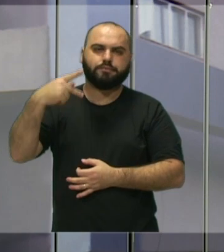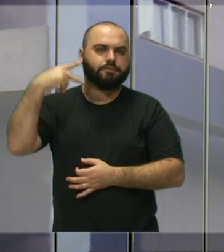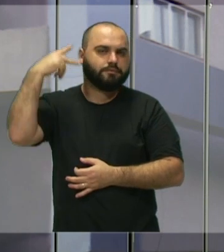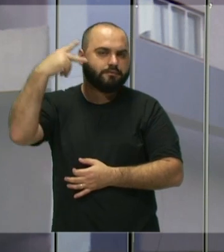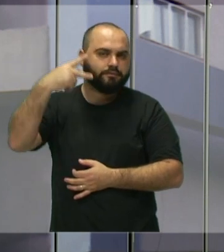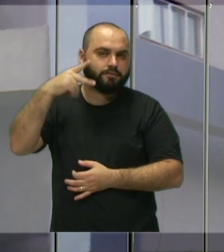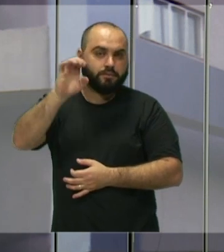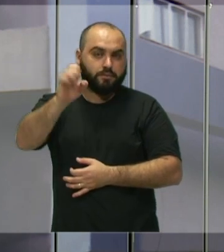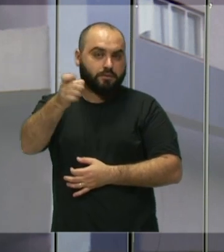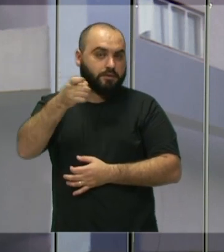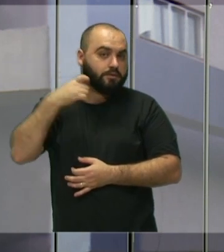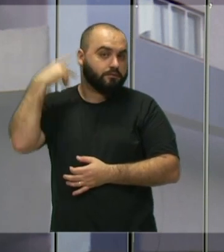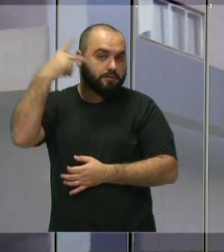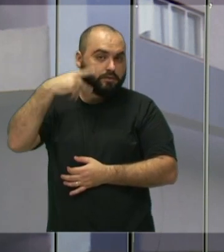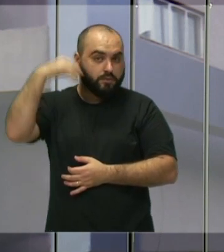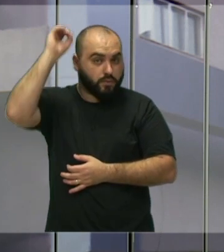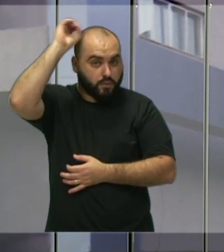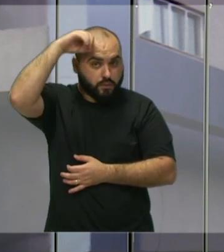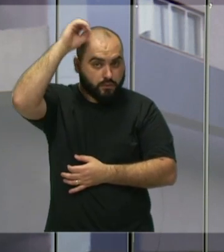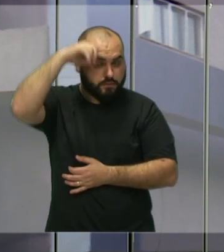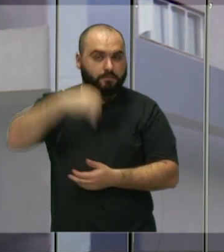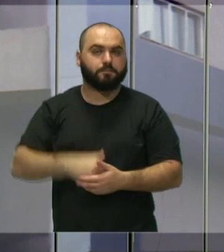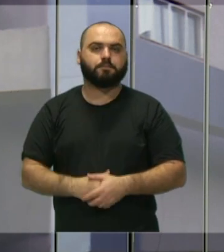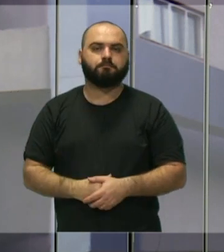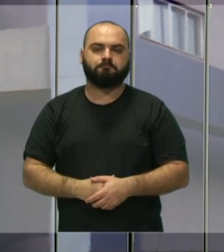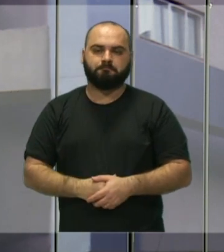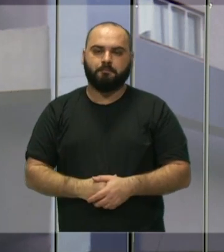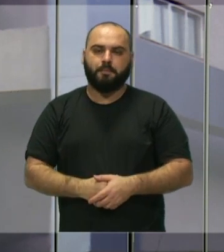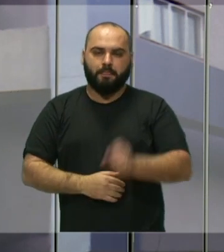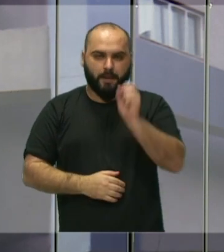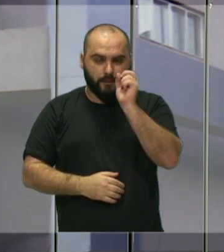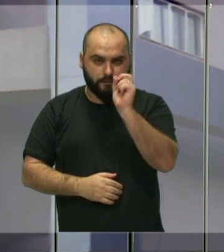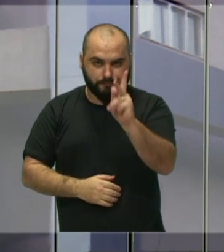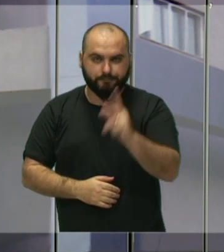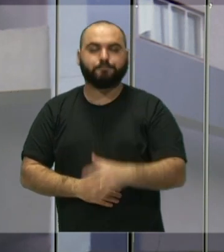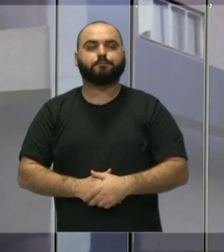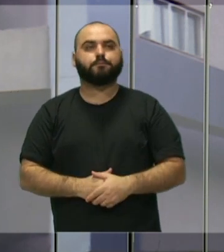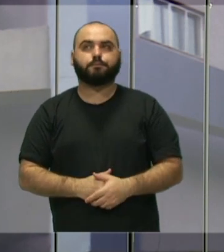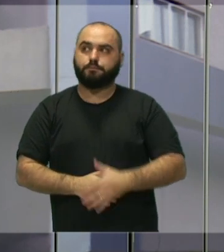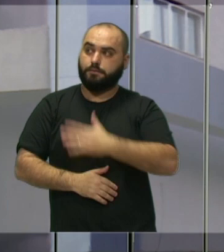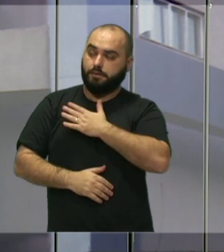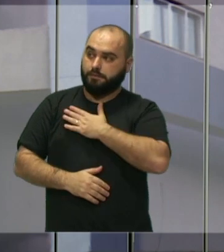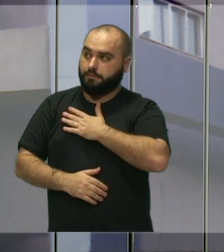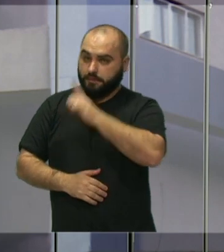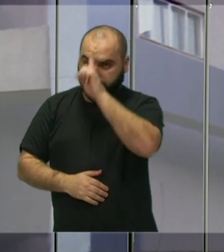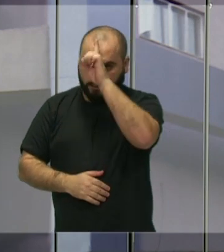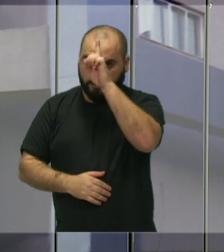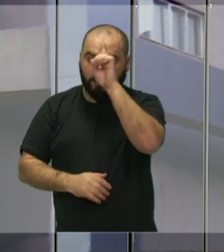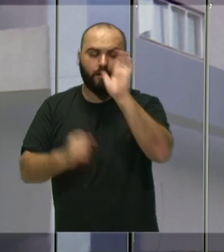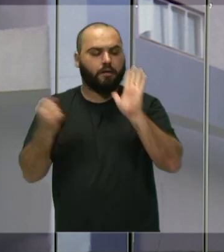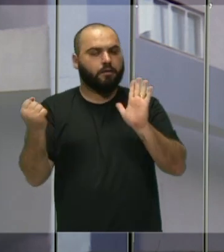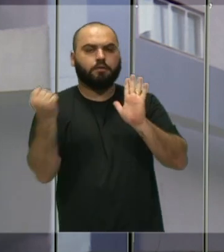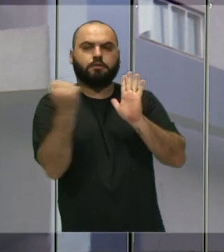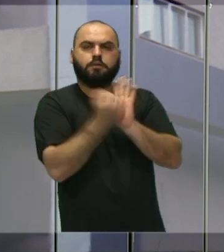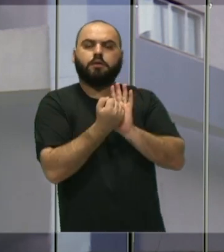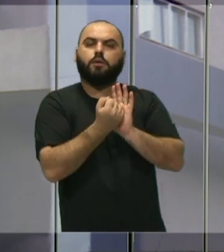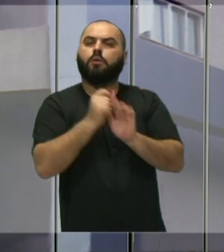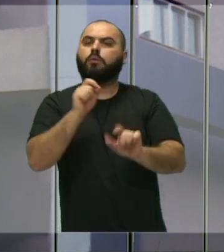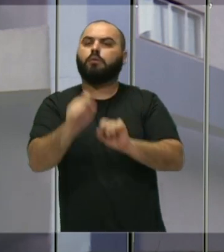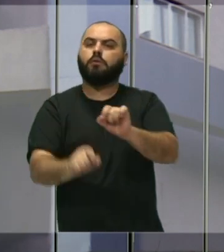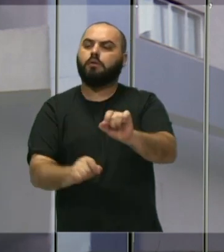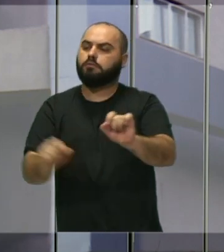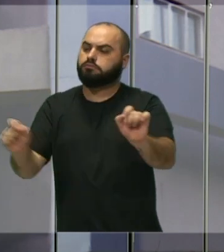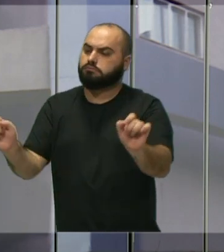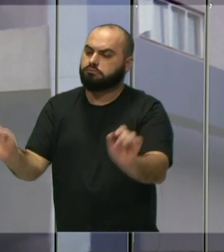do ex-vereador Oswaldo Mafra. Bom, a nossa ideia, através desse selo, é justamente incentivar